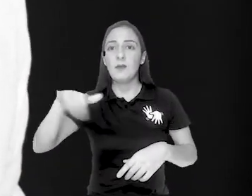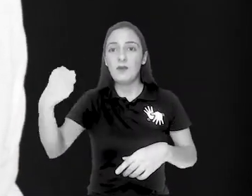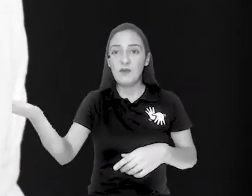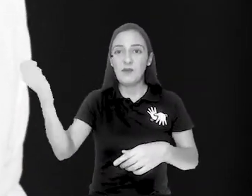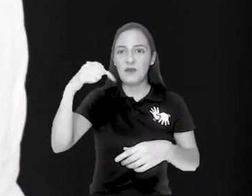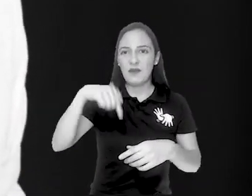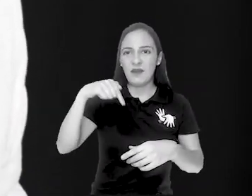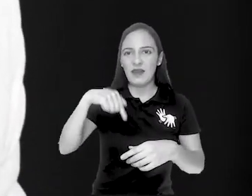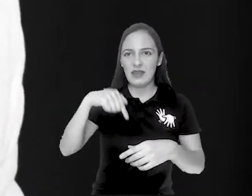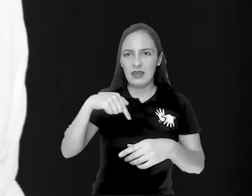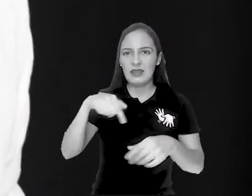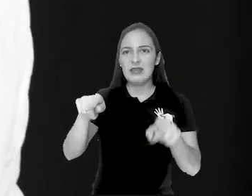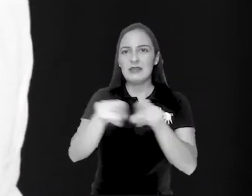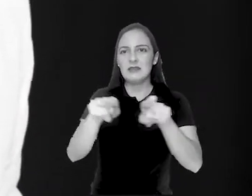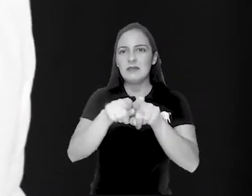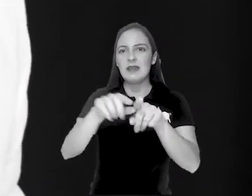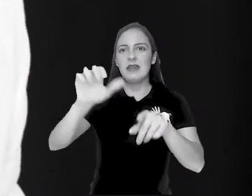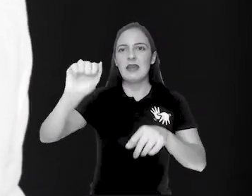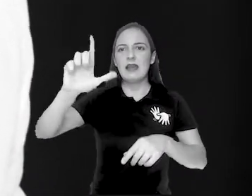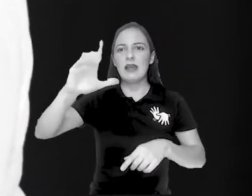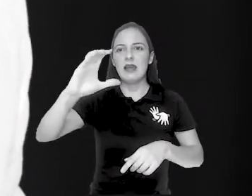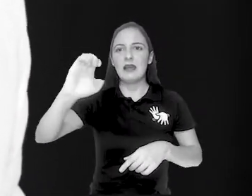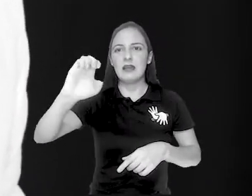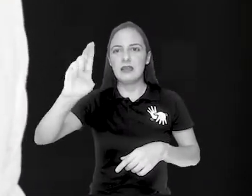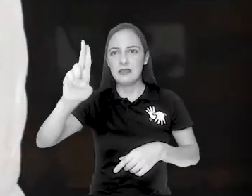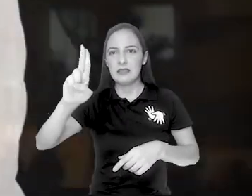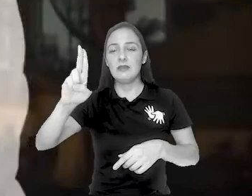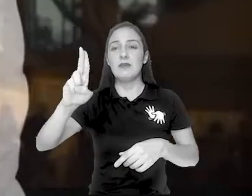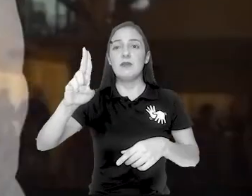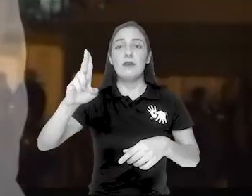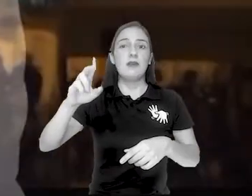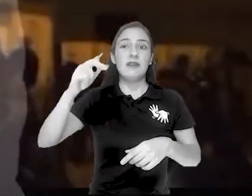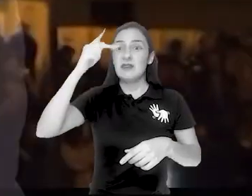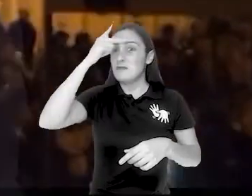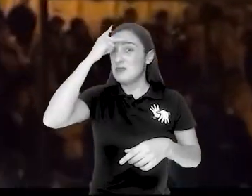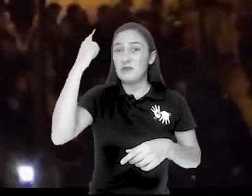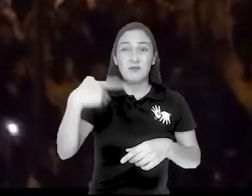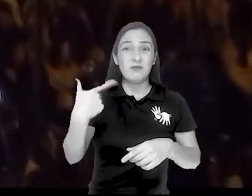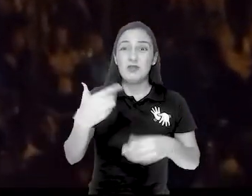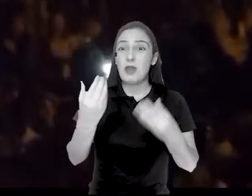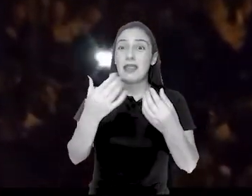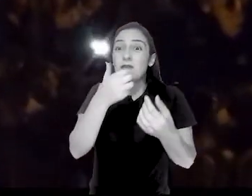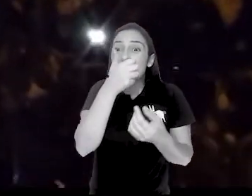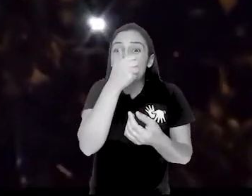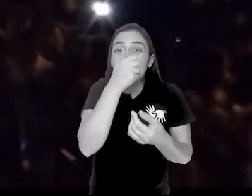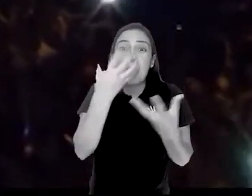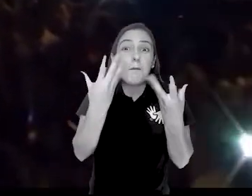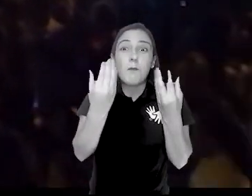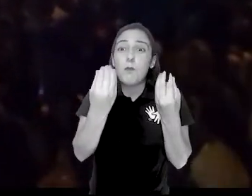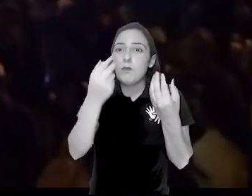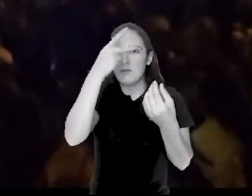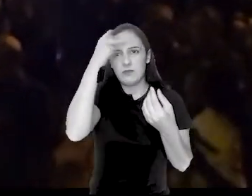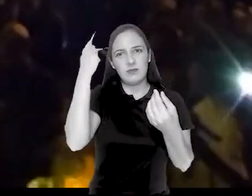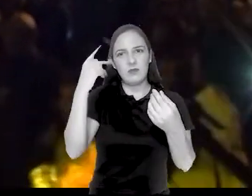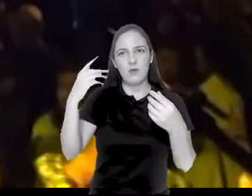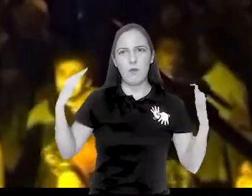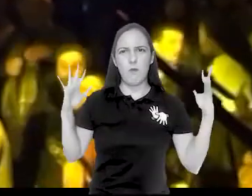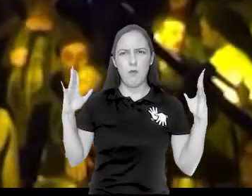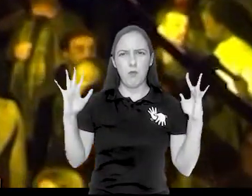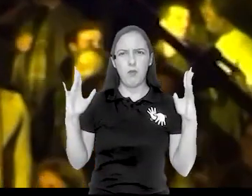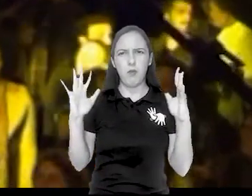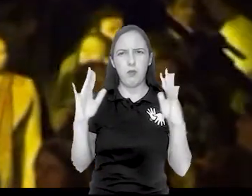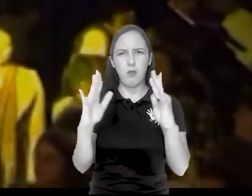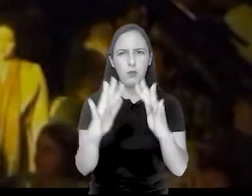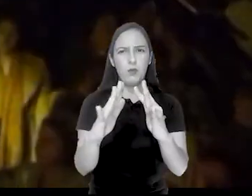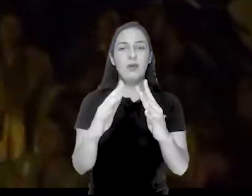Foram dois shows que muita gente voltou porque não cabia, de tanta gente que tinha. Foi muito interessante. E